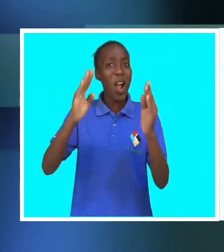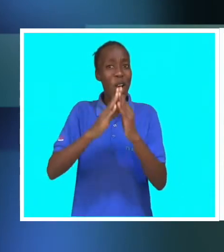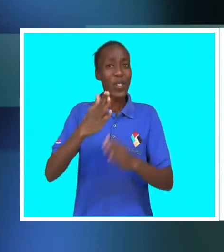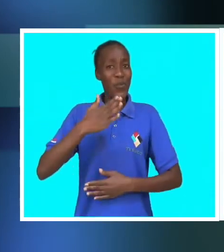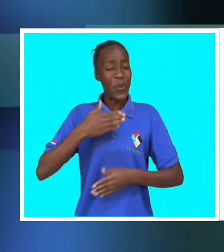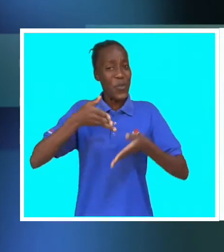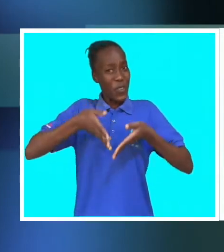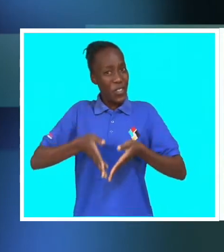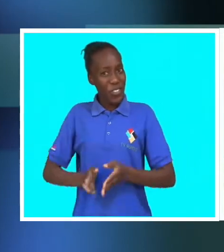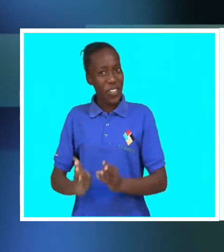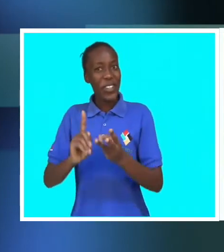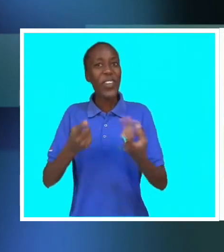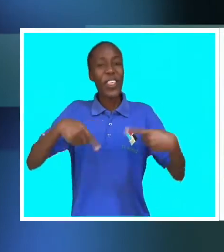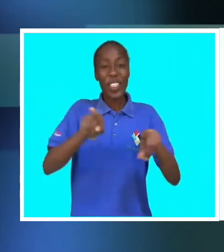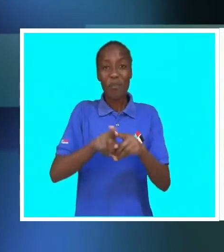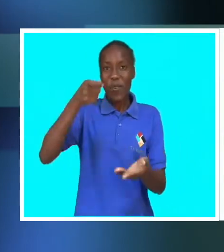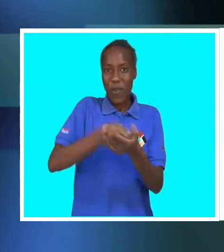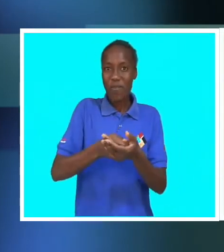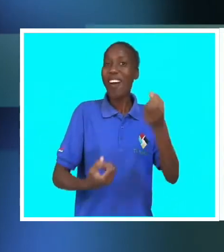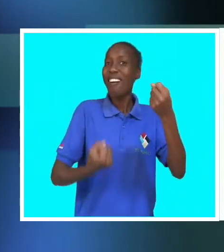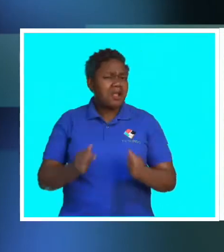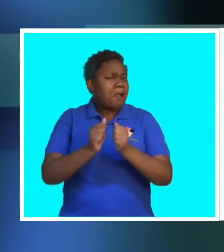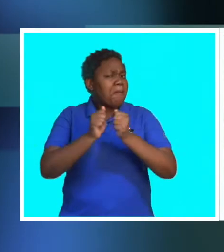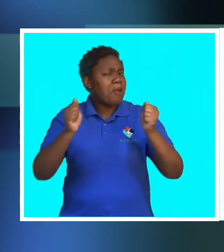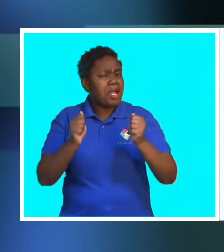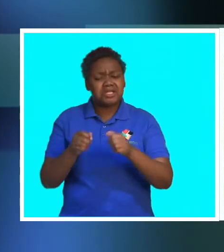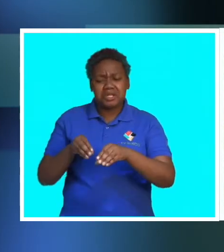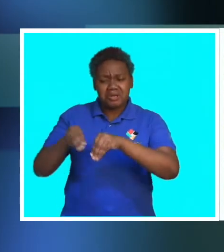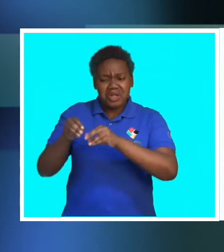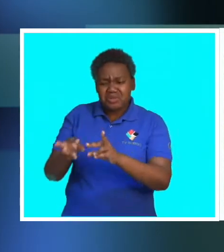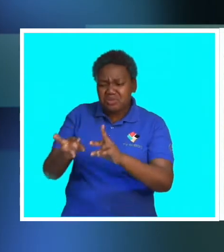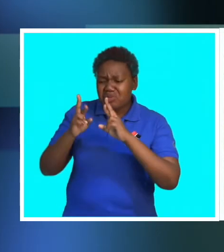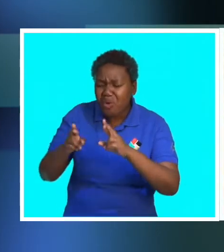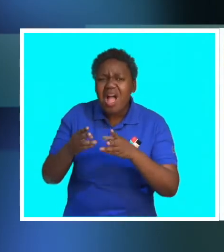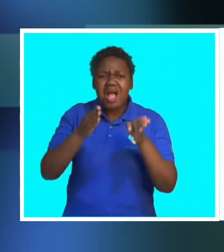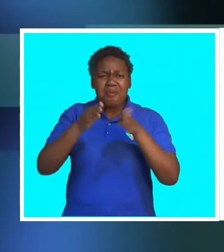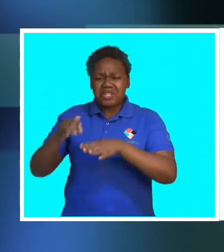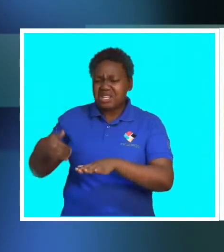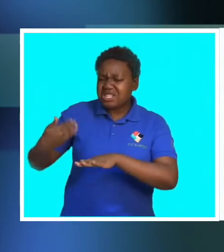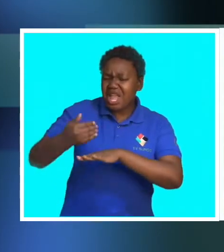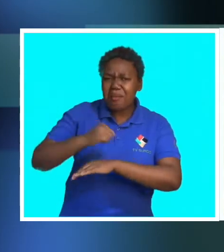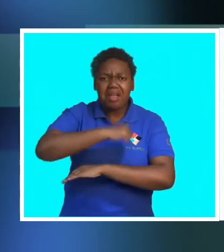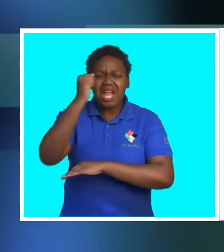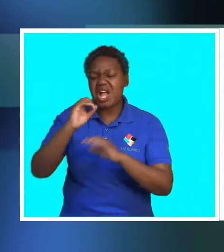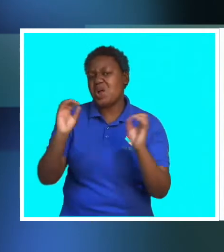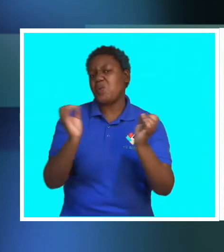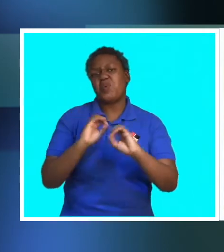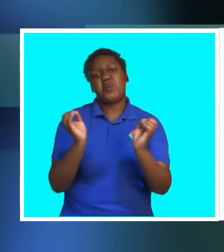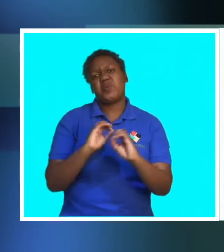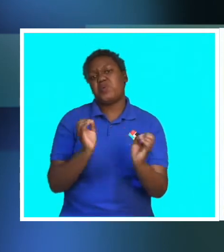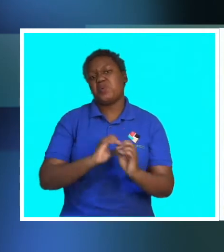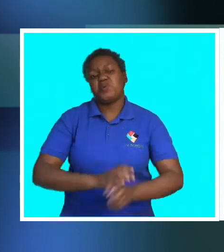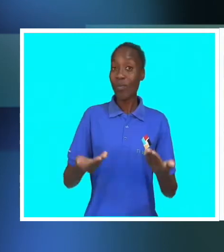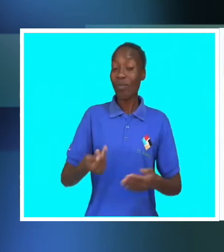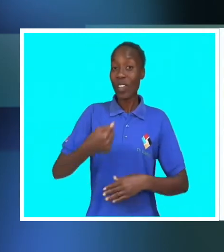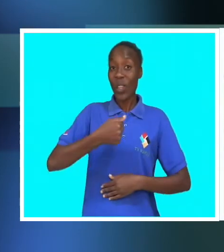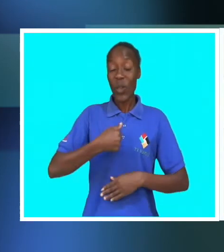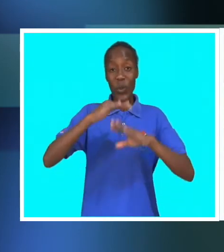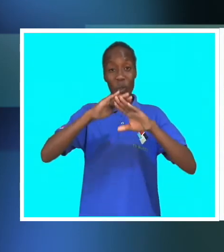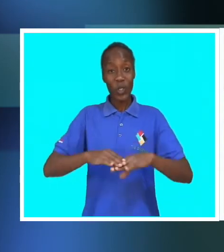casa para os meus filhos e comprar o meu transporte. Mas a sorte nem sempre está do lado dos apostadores.